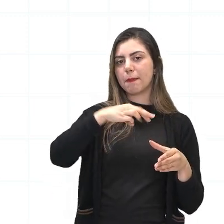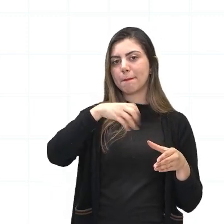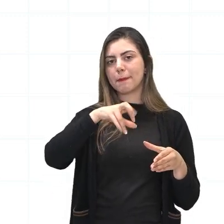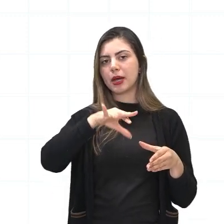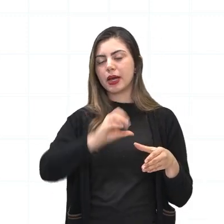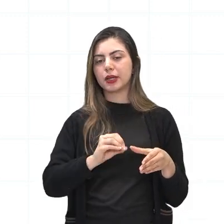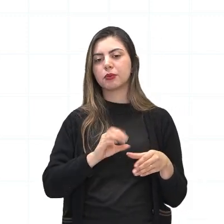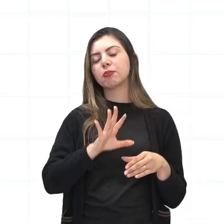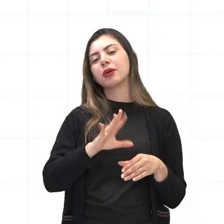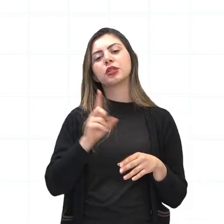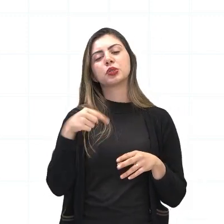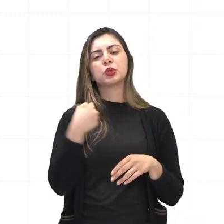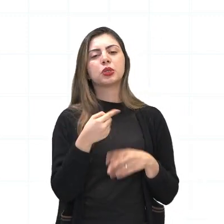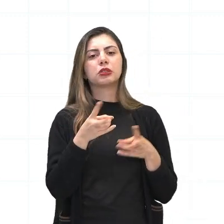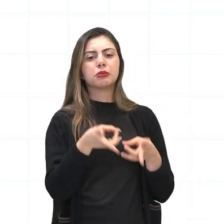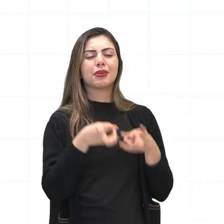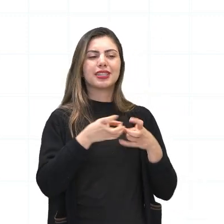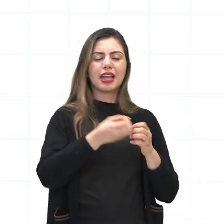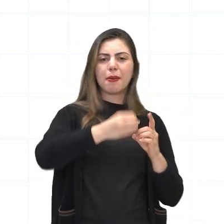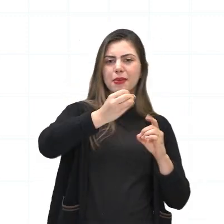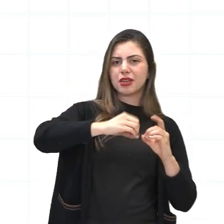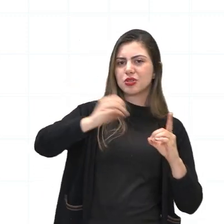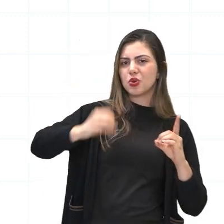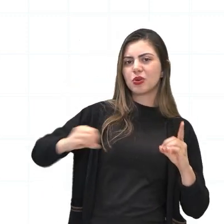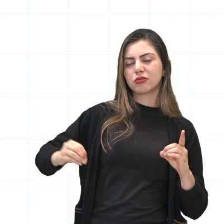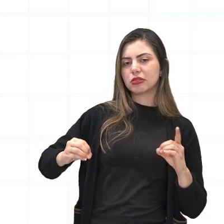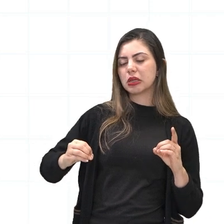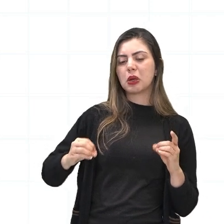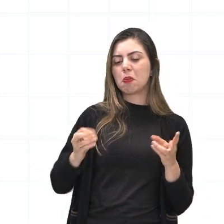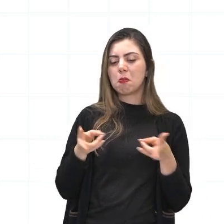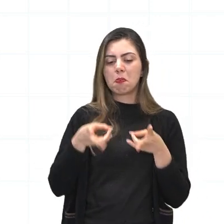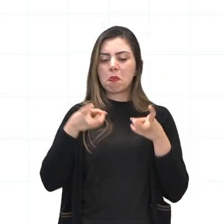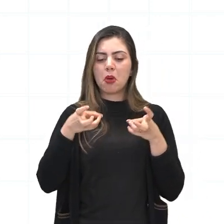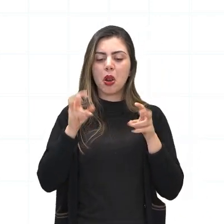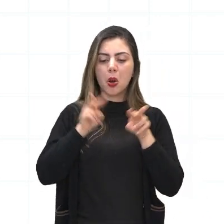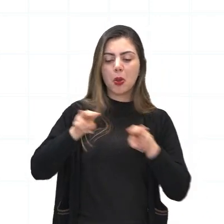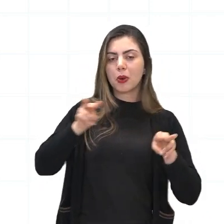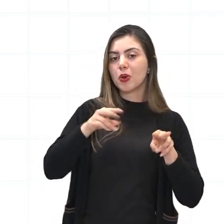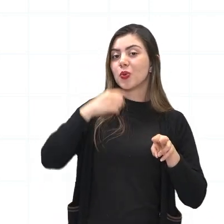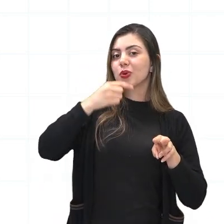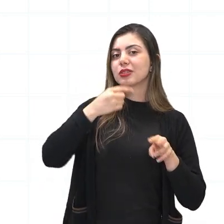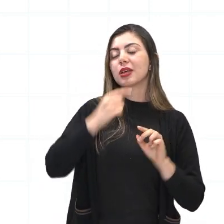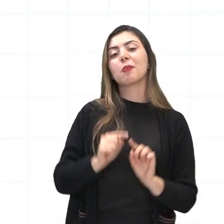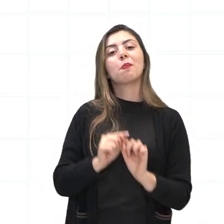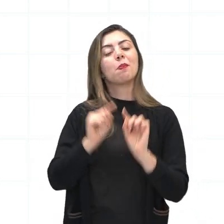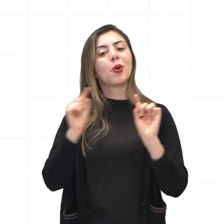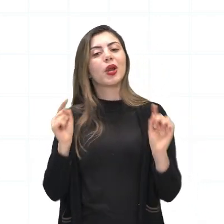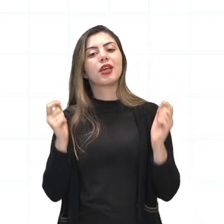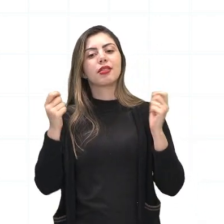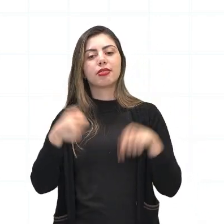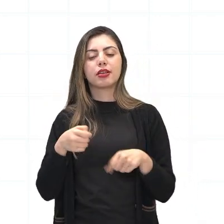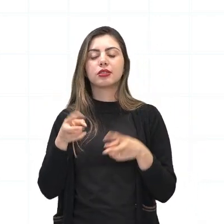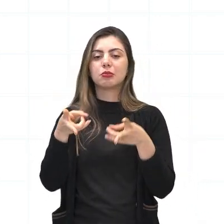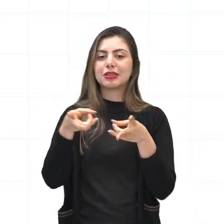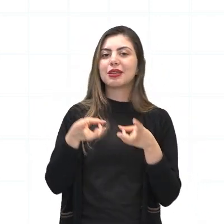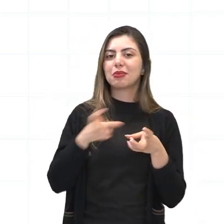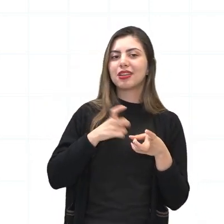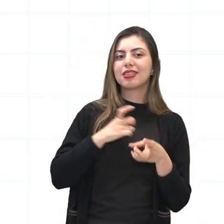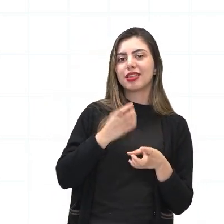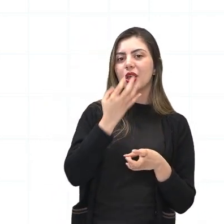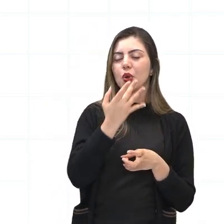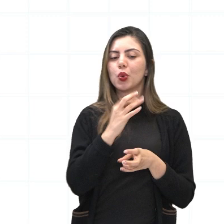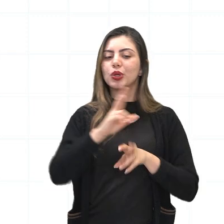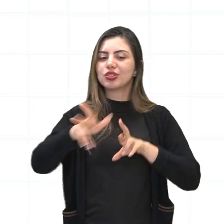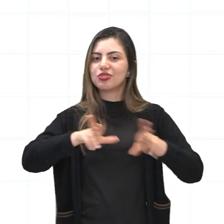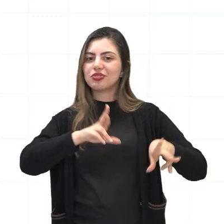conseguimos perceber essas ondas a olho nu, mas conseguimos ver a distinção ali, a diferença das